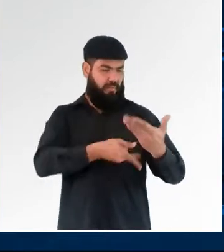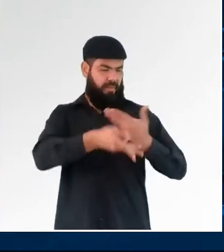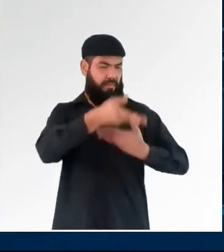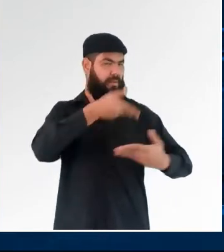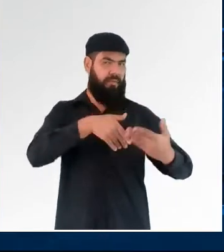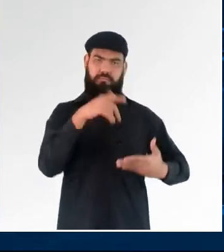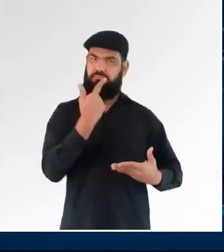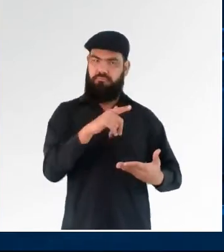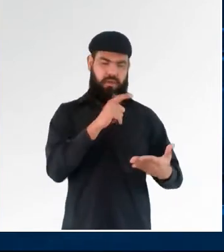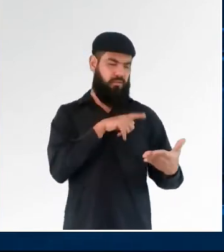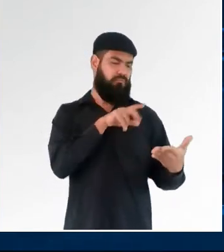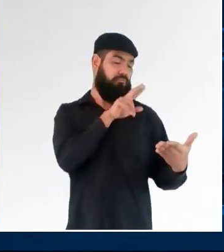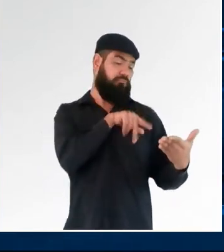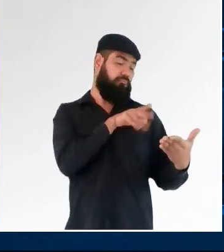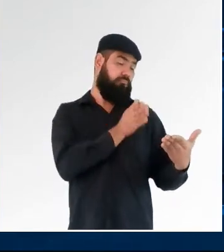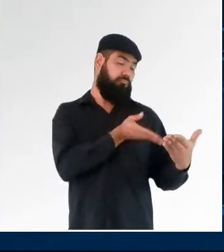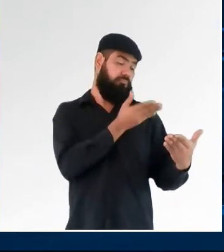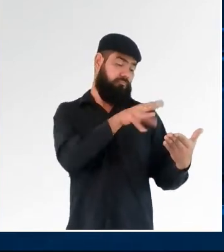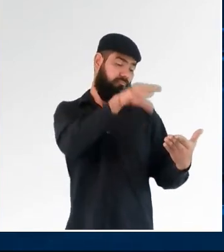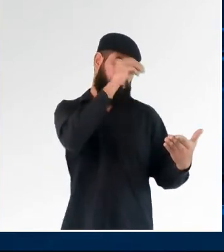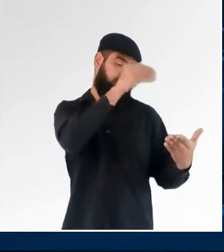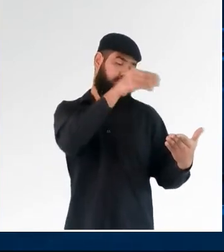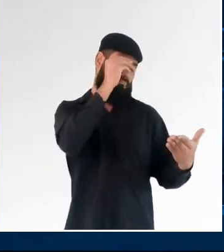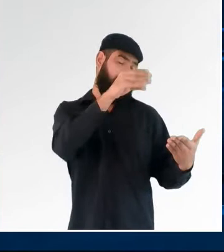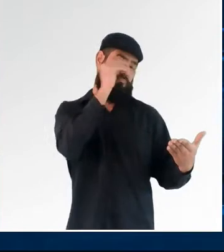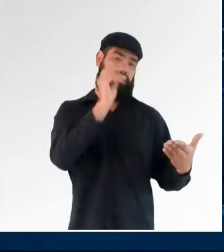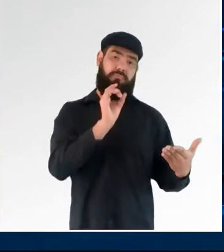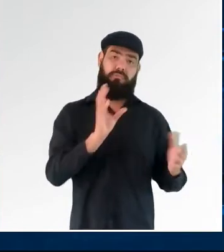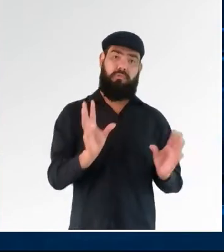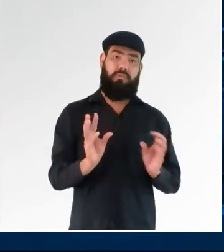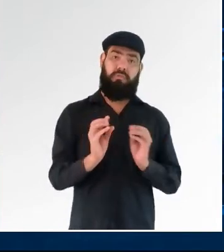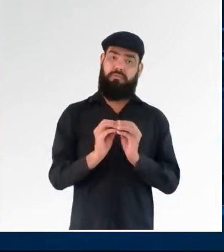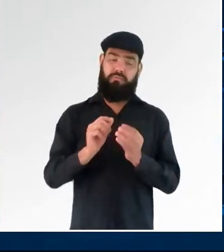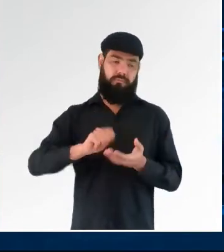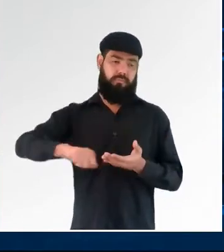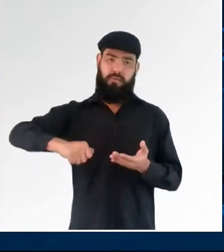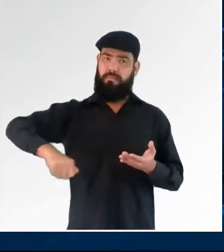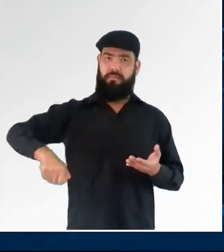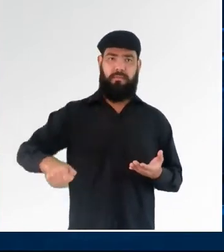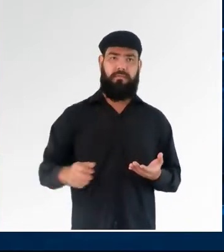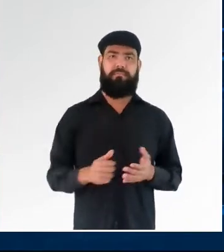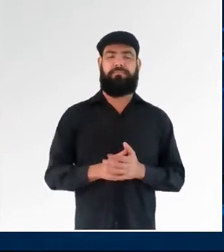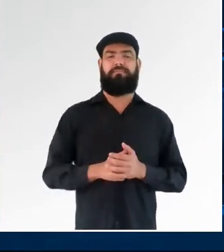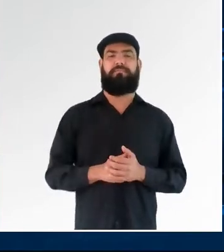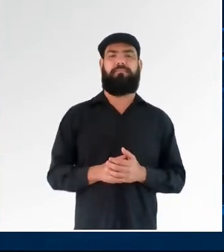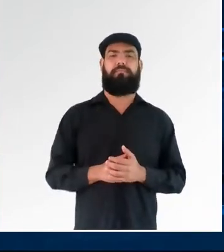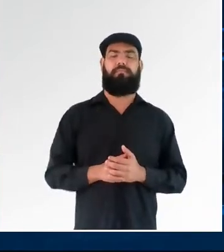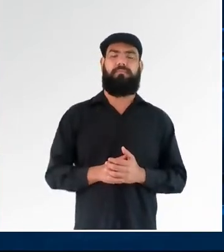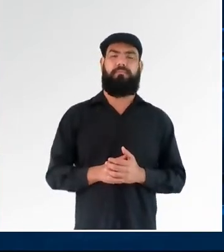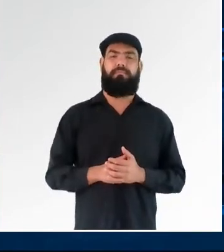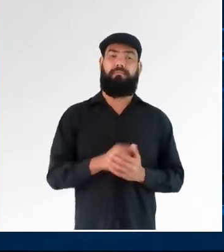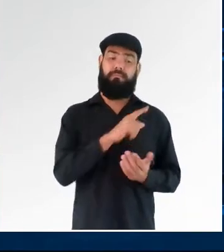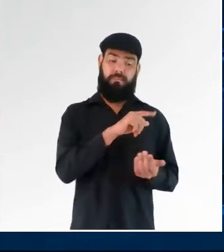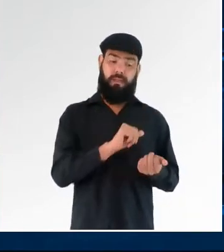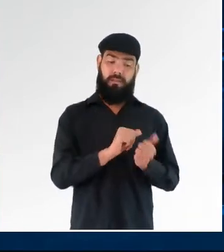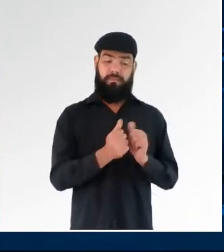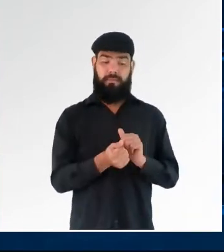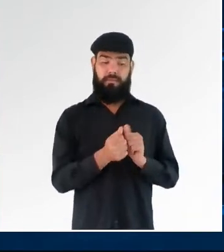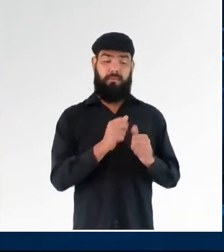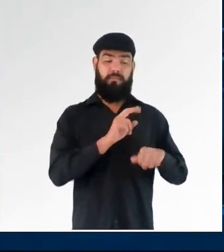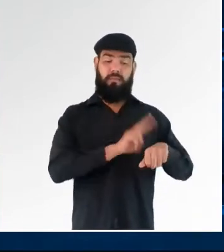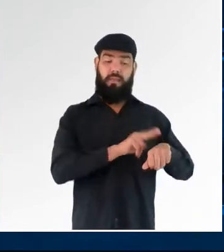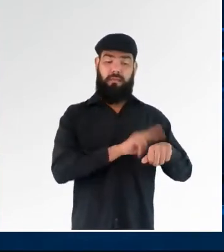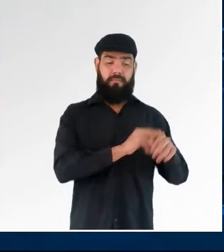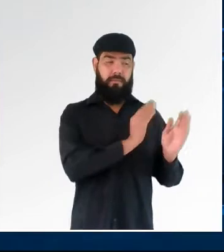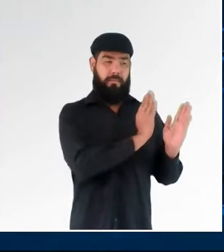vai ler, é só um resumo daquele texto, as partes principais. Você vai adaptar as marcas de tempo, né?